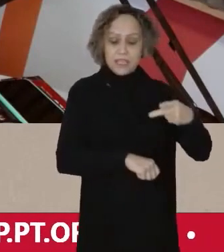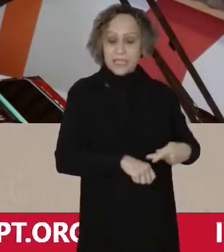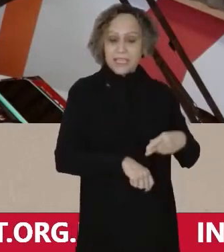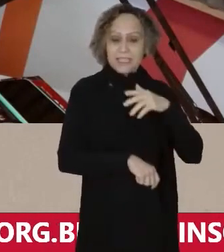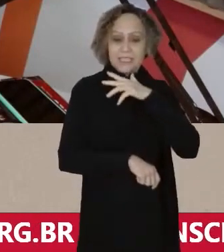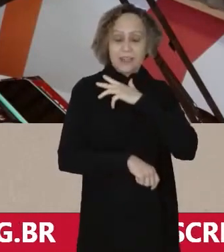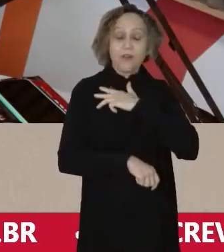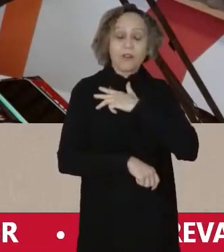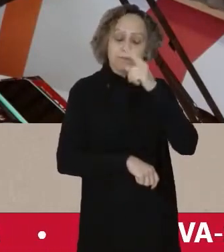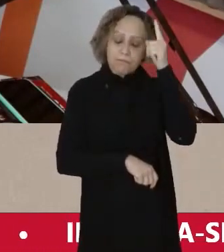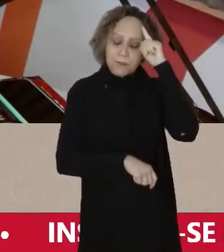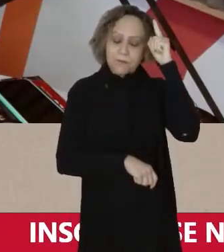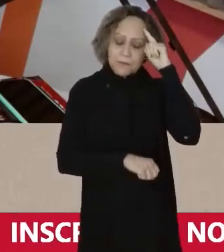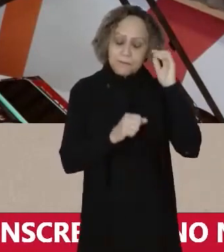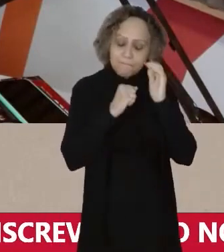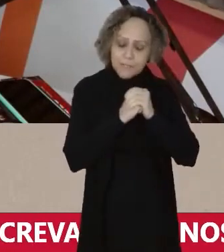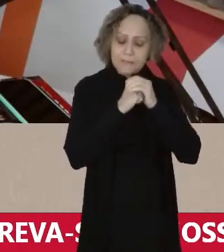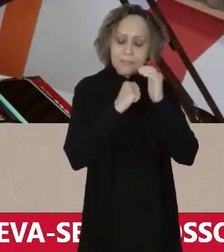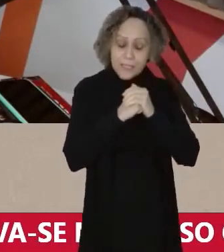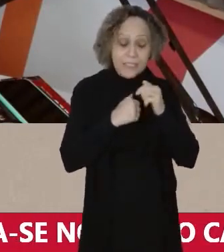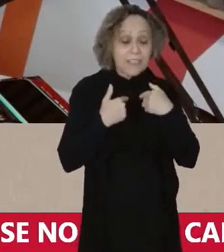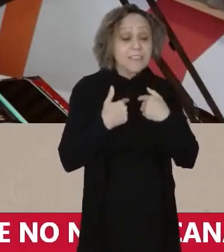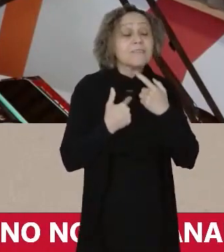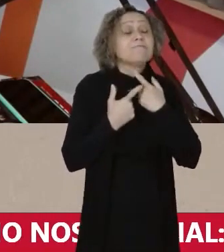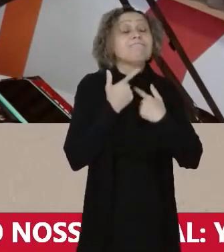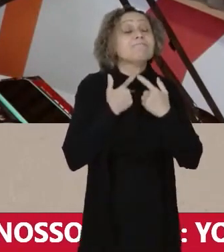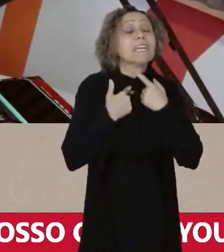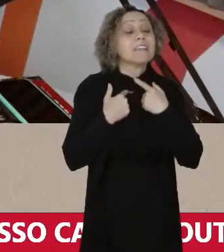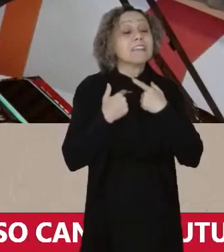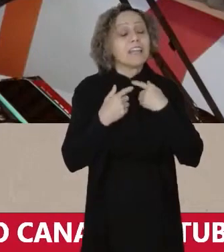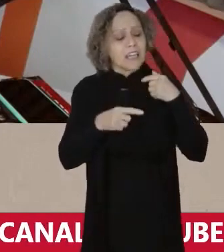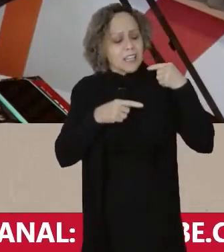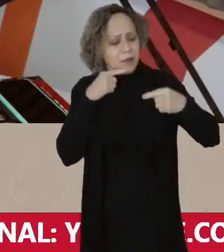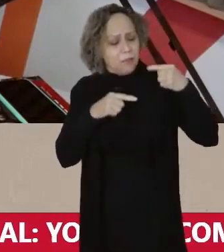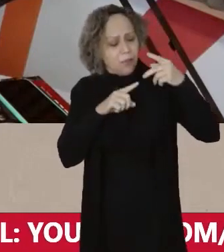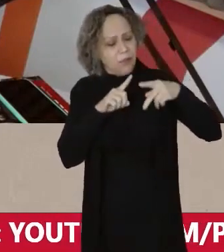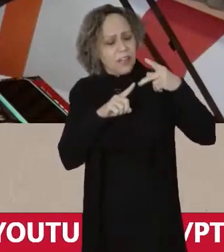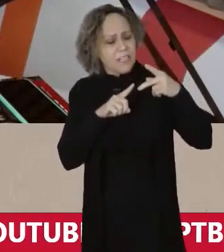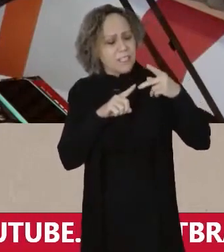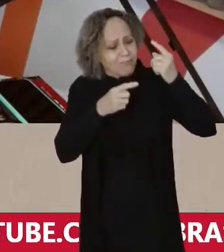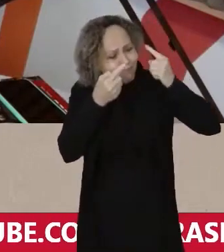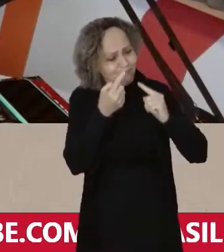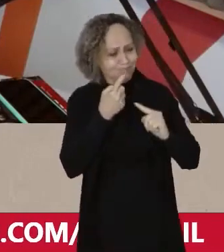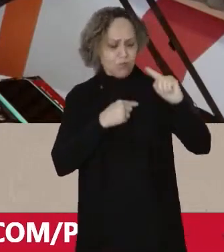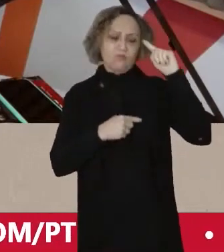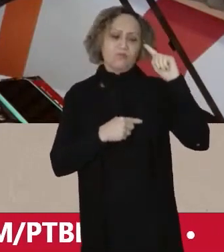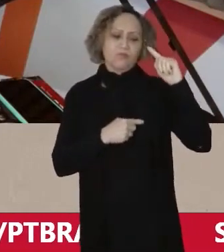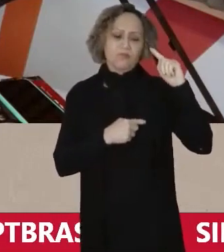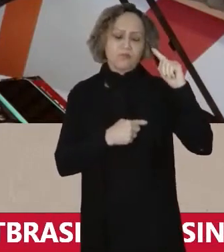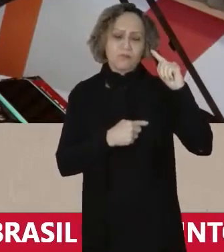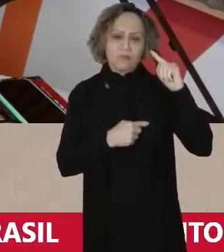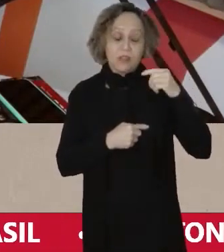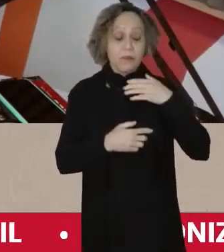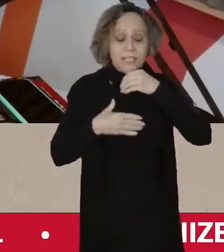rezo todos os dias. Eu quero que essa política possa mudar. Mas dentro do meu OCAN, que é